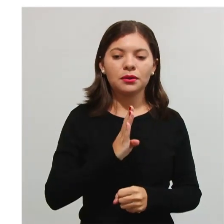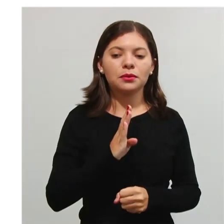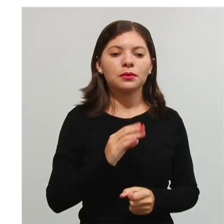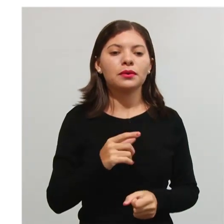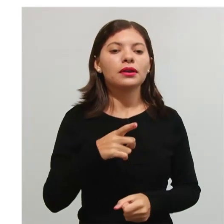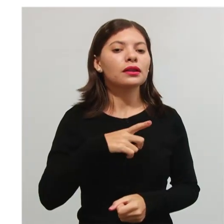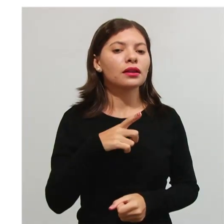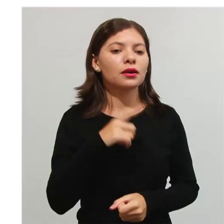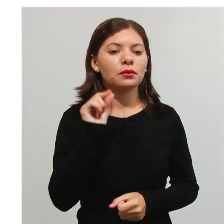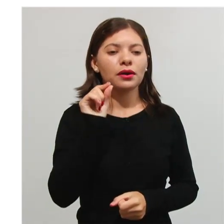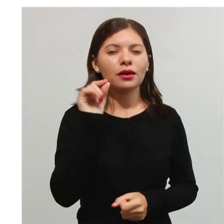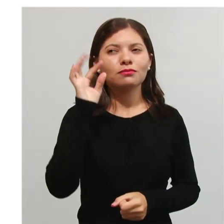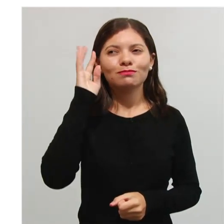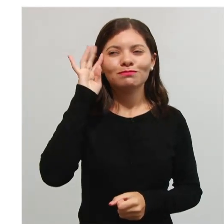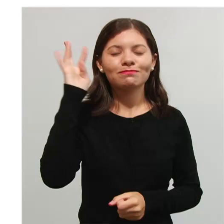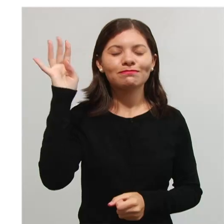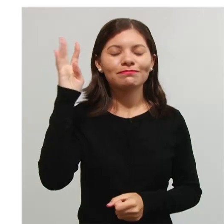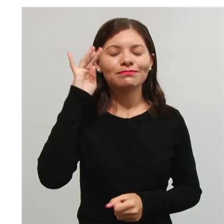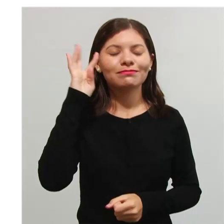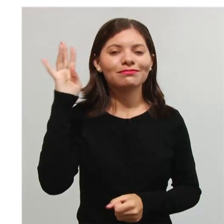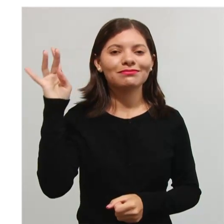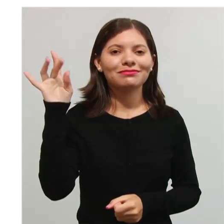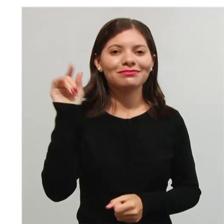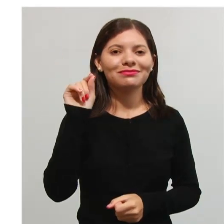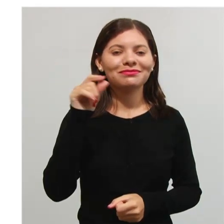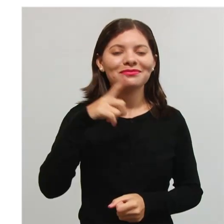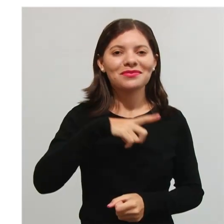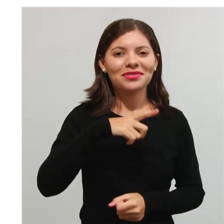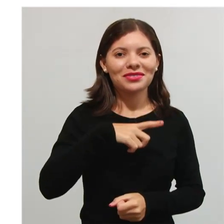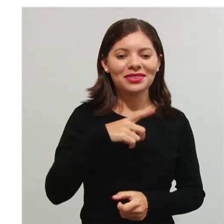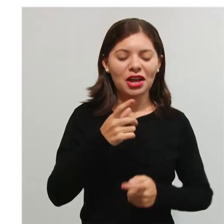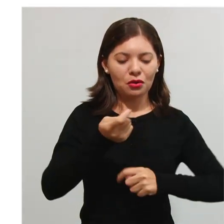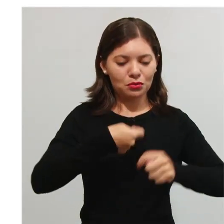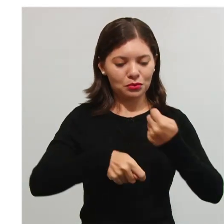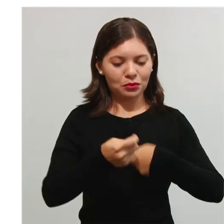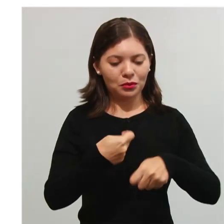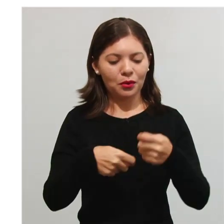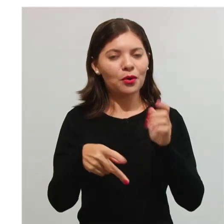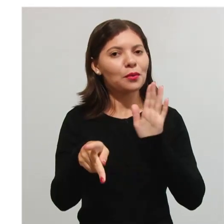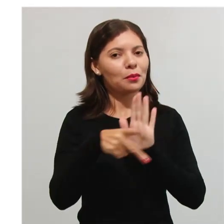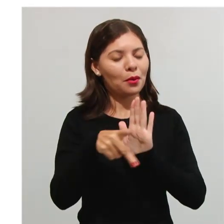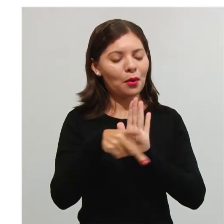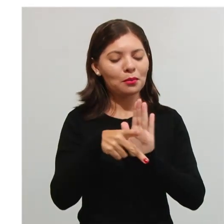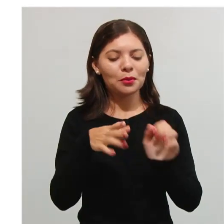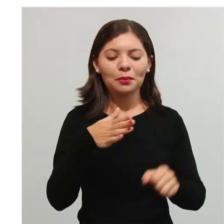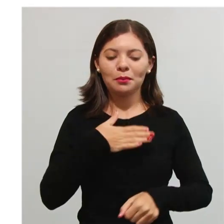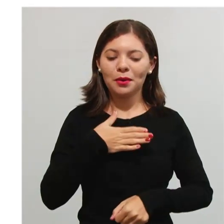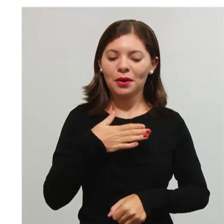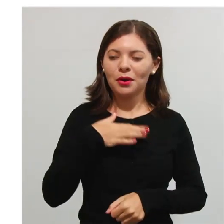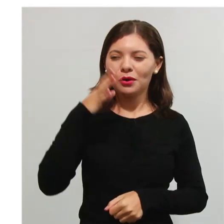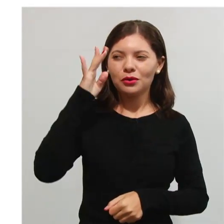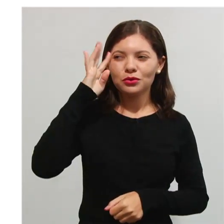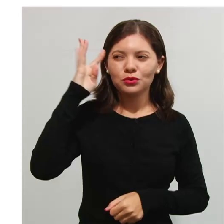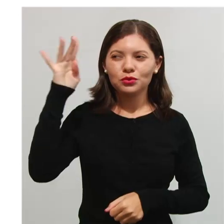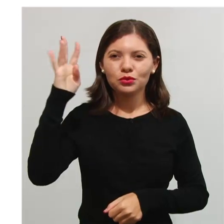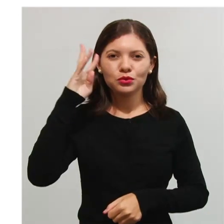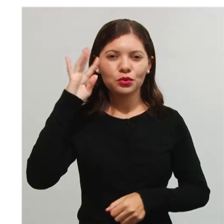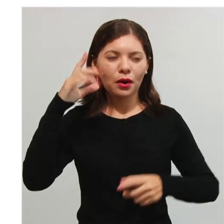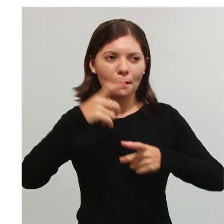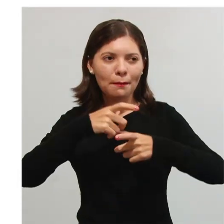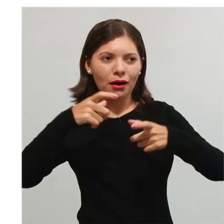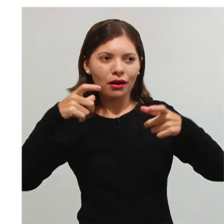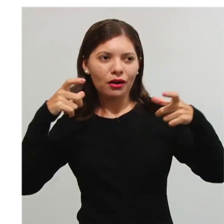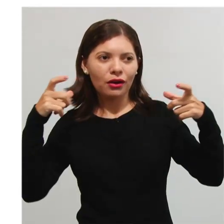eles têm um sonho de possuir um negócio próprio e que esse sonho ele é muito maior do